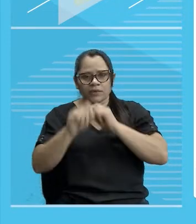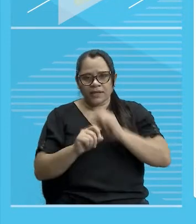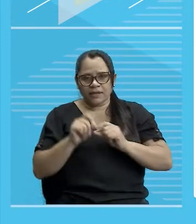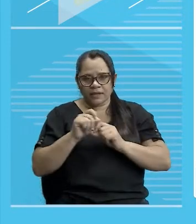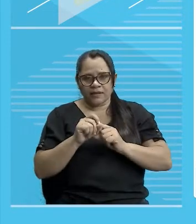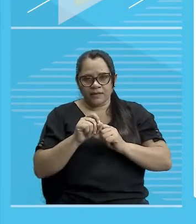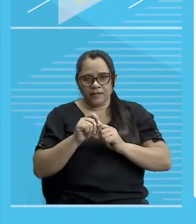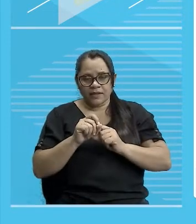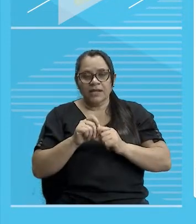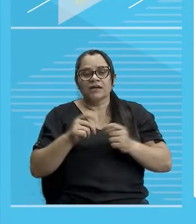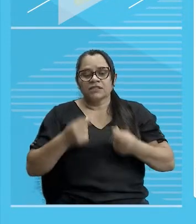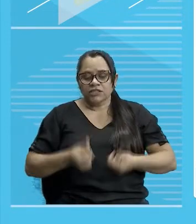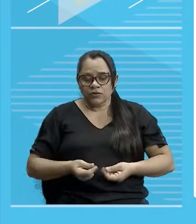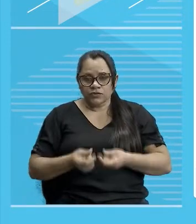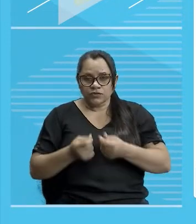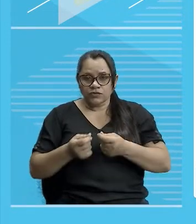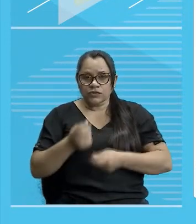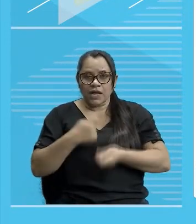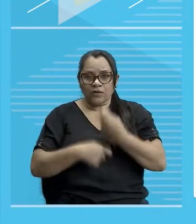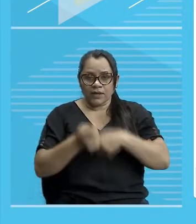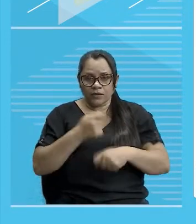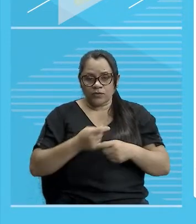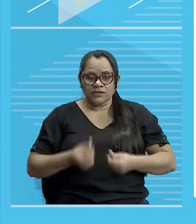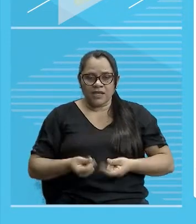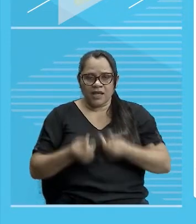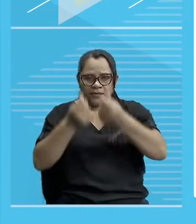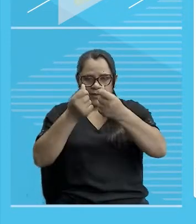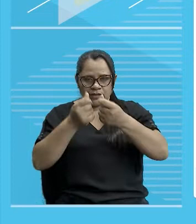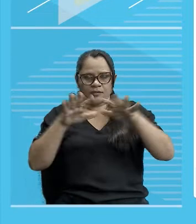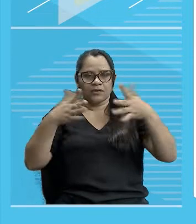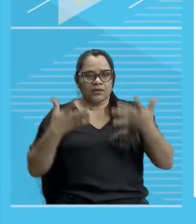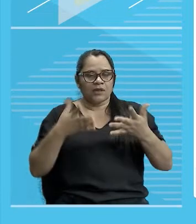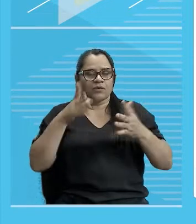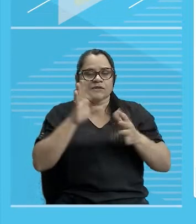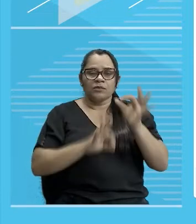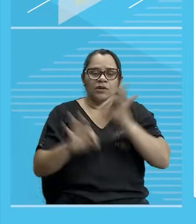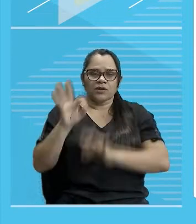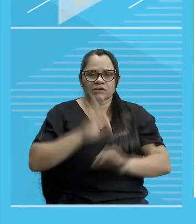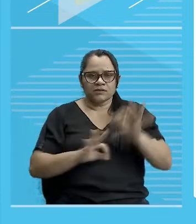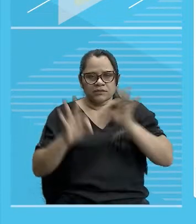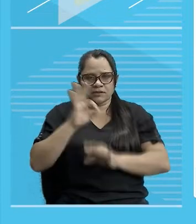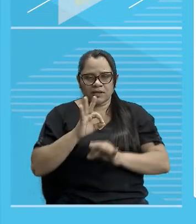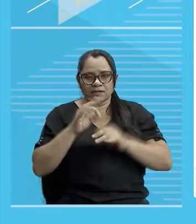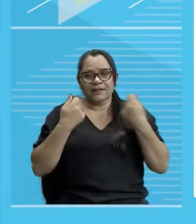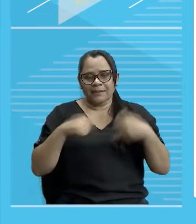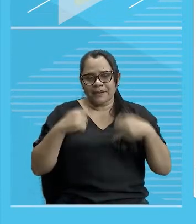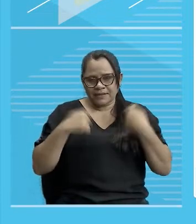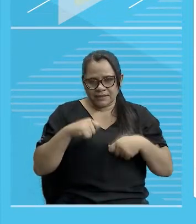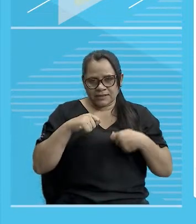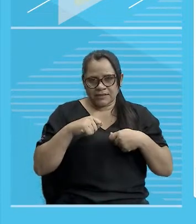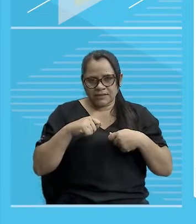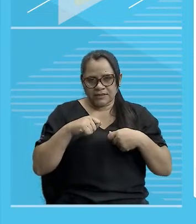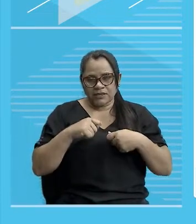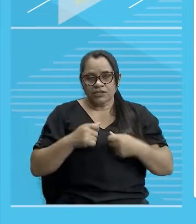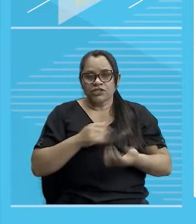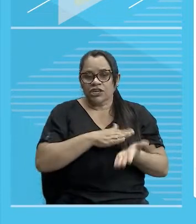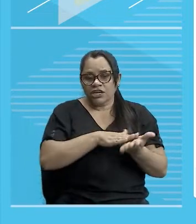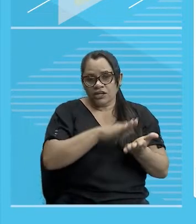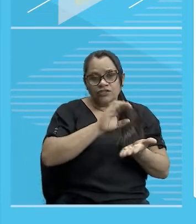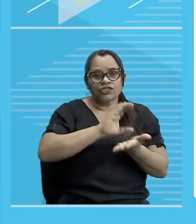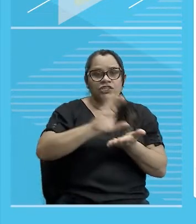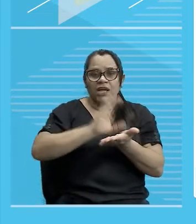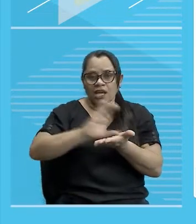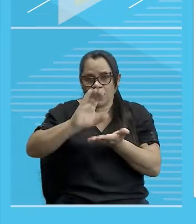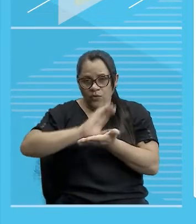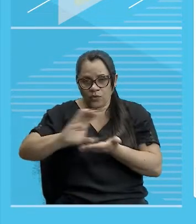são planos operacionais que relaciona a necessidade de recursos financeiros com